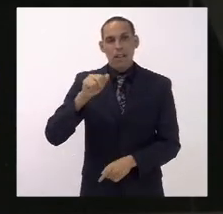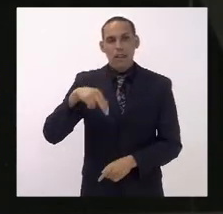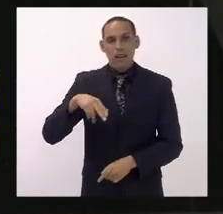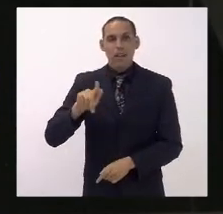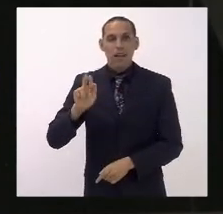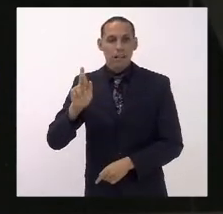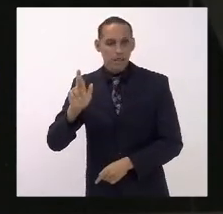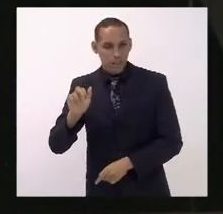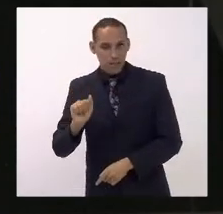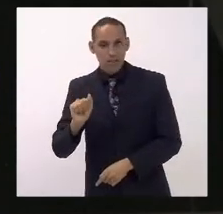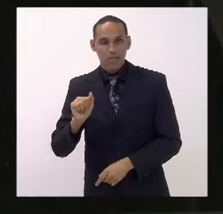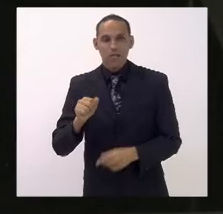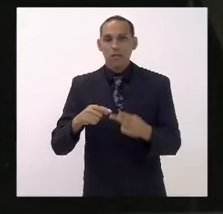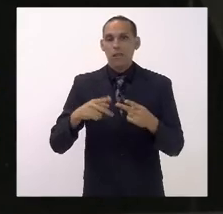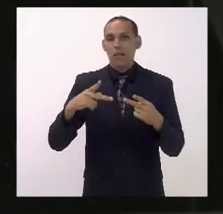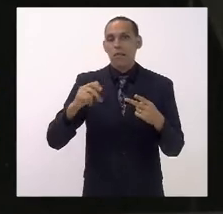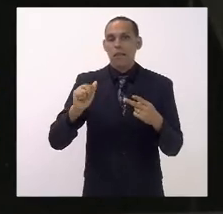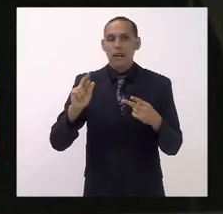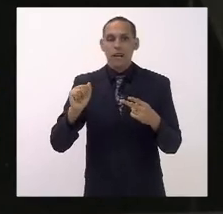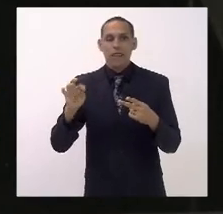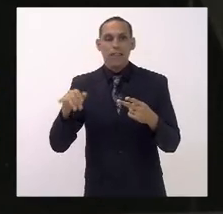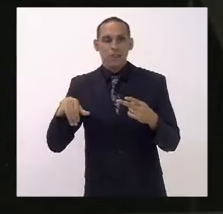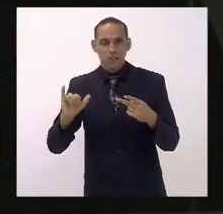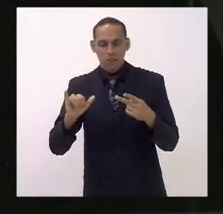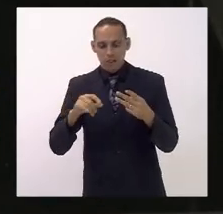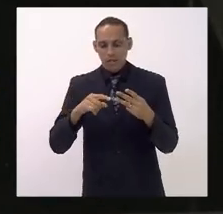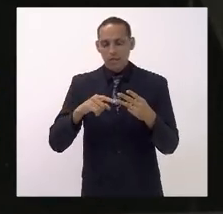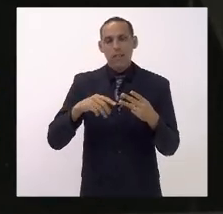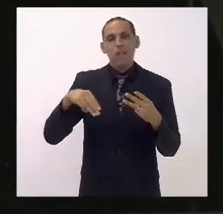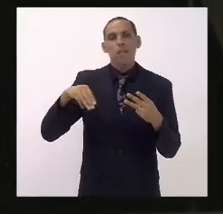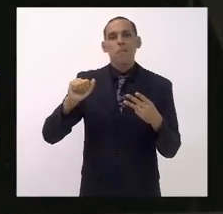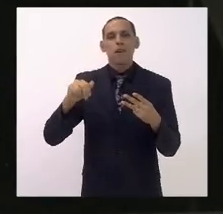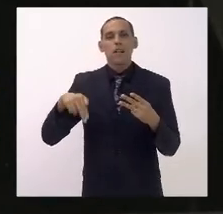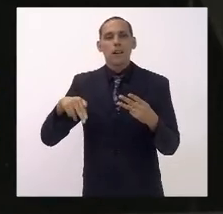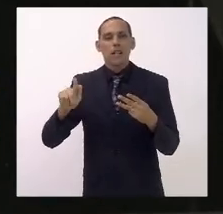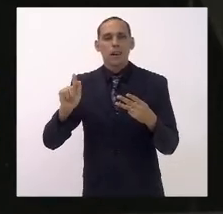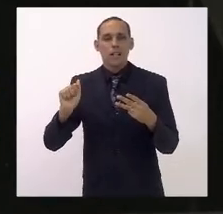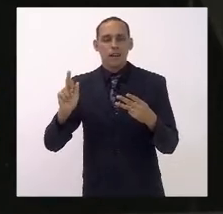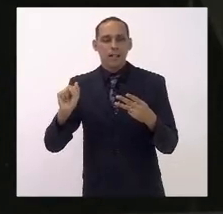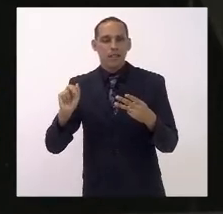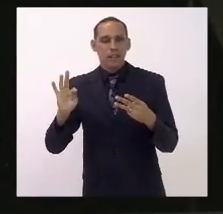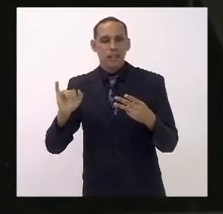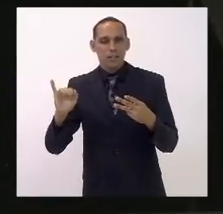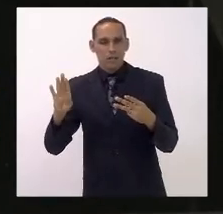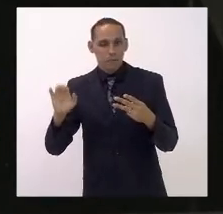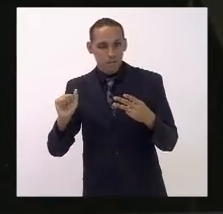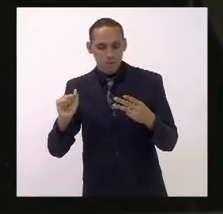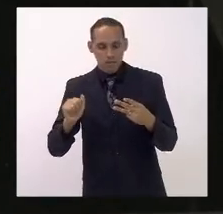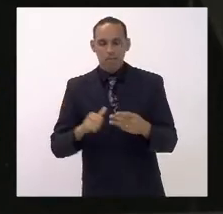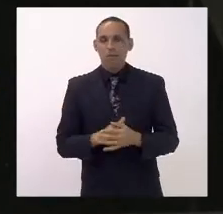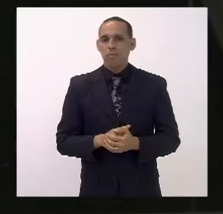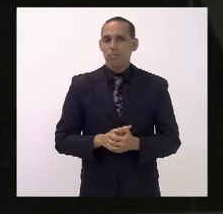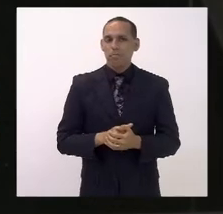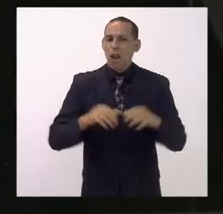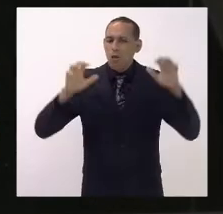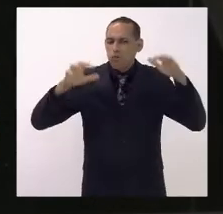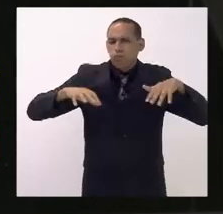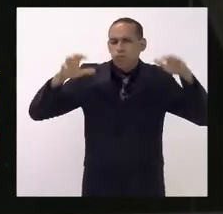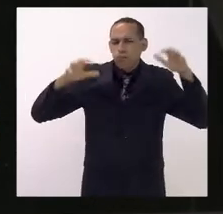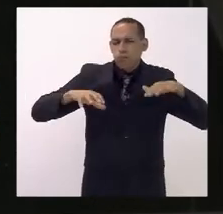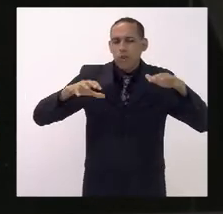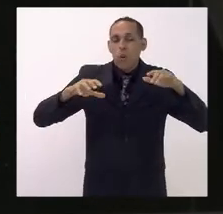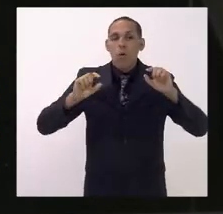Reis, Paraty, Mangaratiba, com as fortes chuvas, dizer da atuação